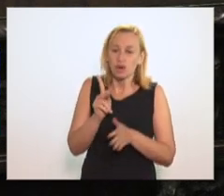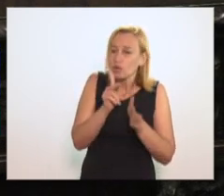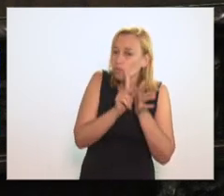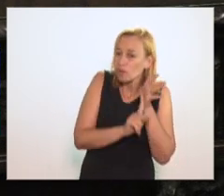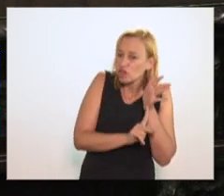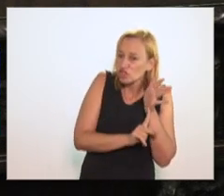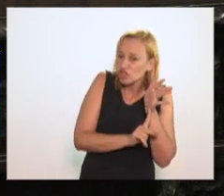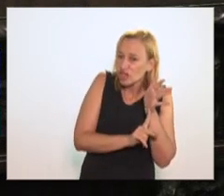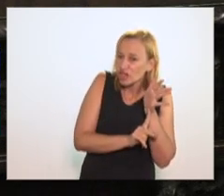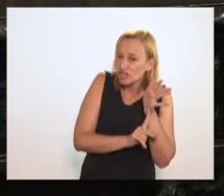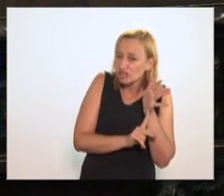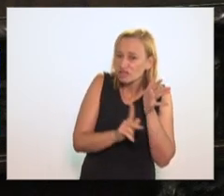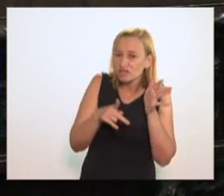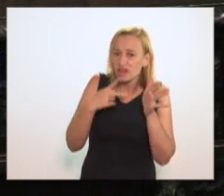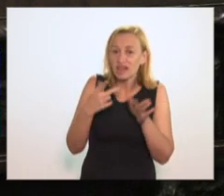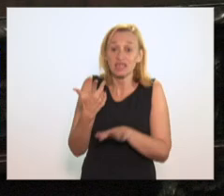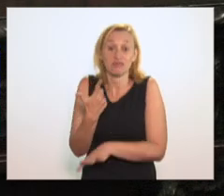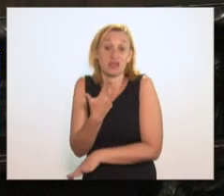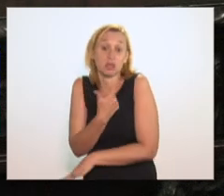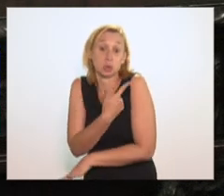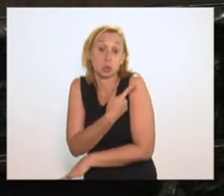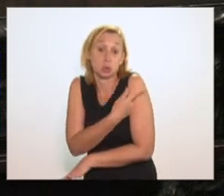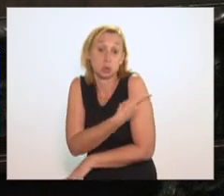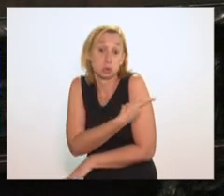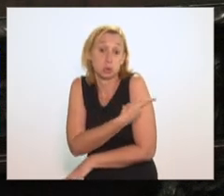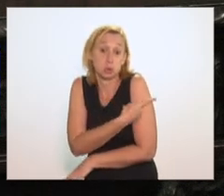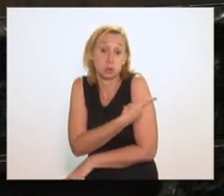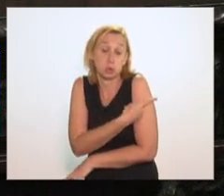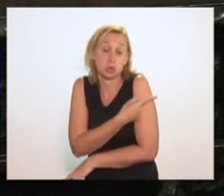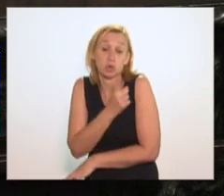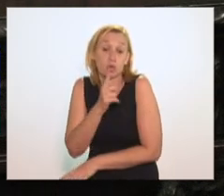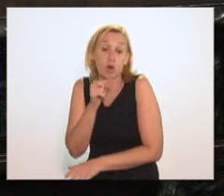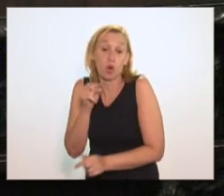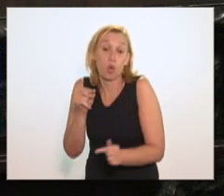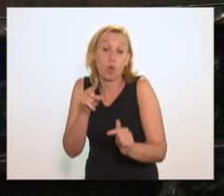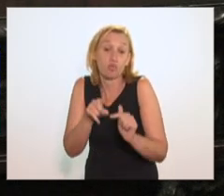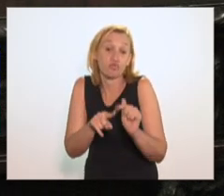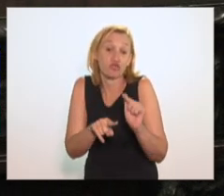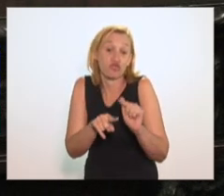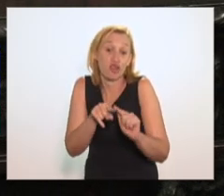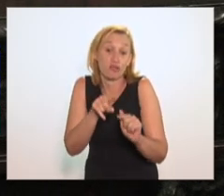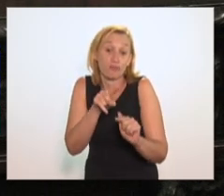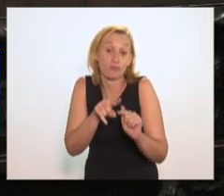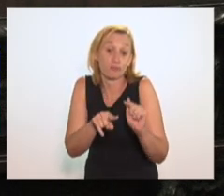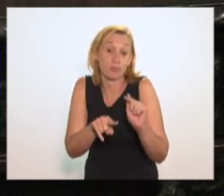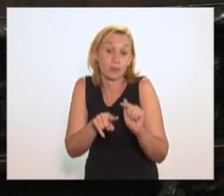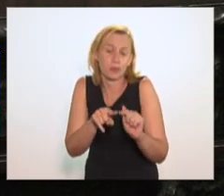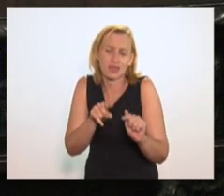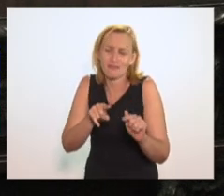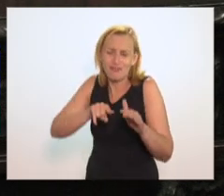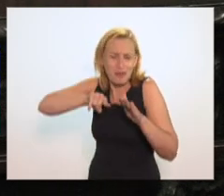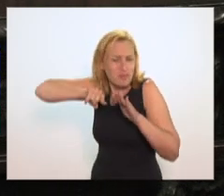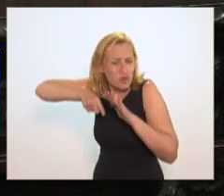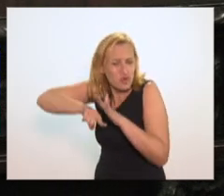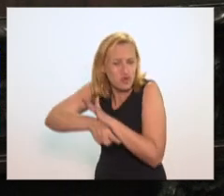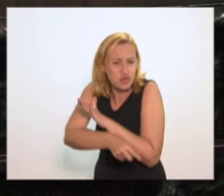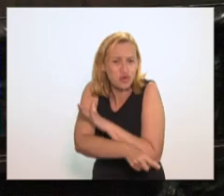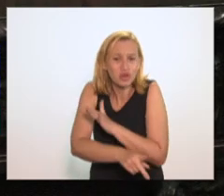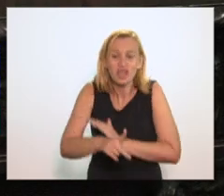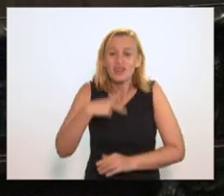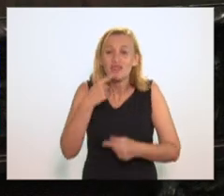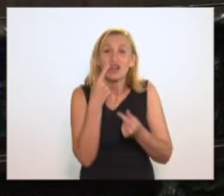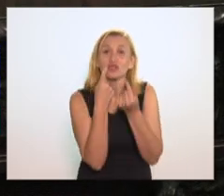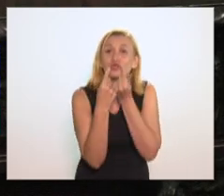de insumo de vacina porque não é esse o objeto ele vai muito além ele trata de um